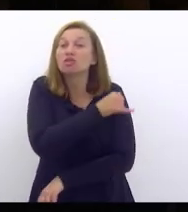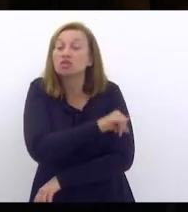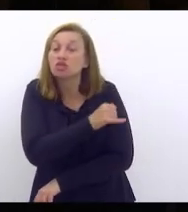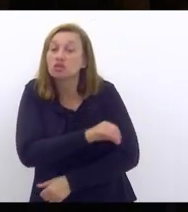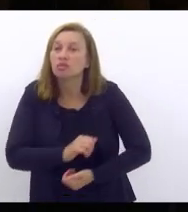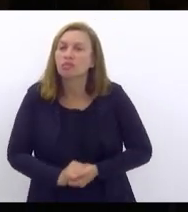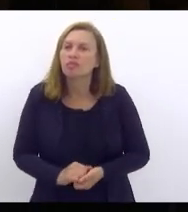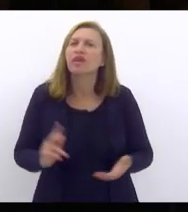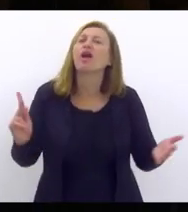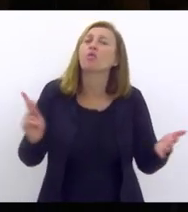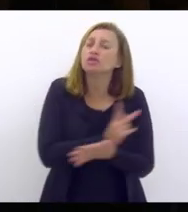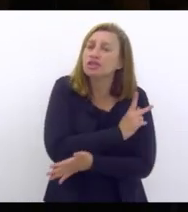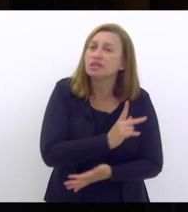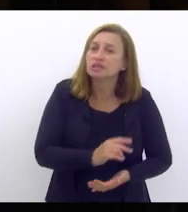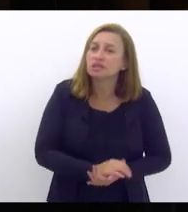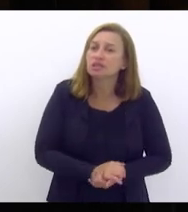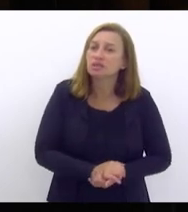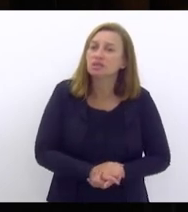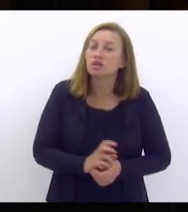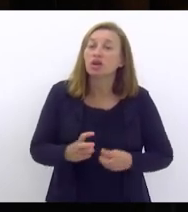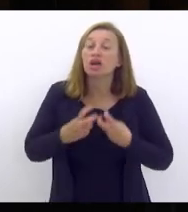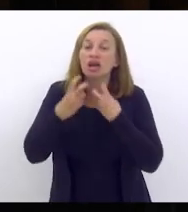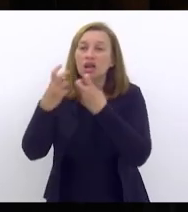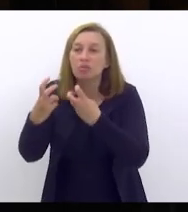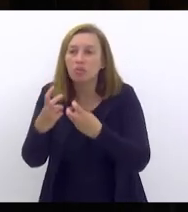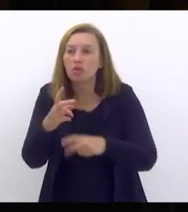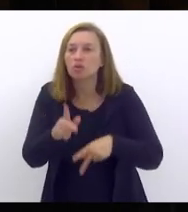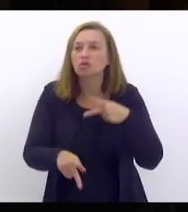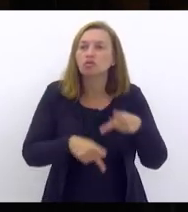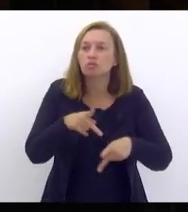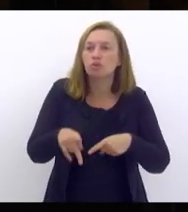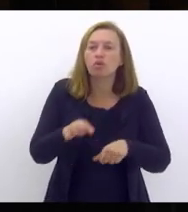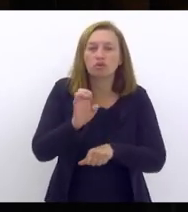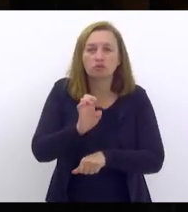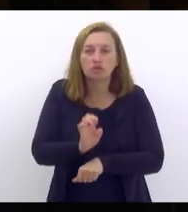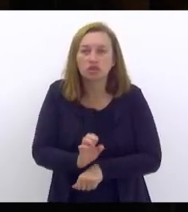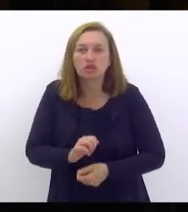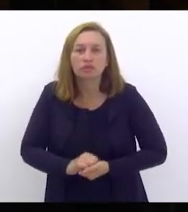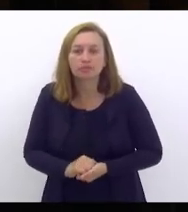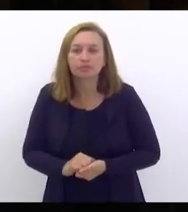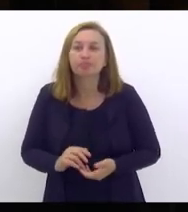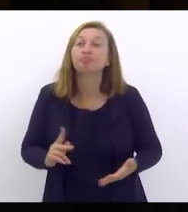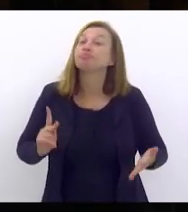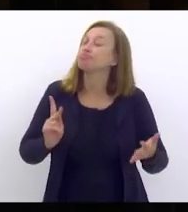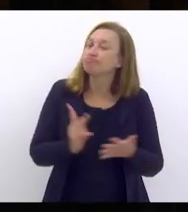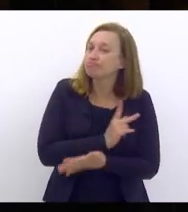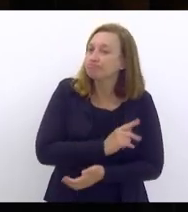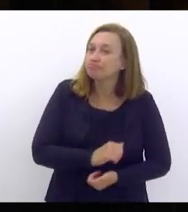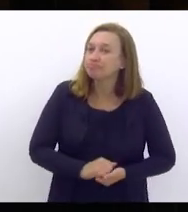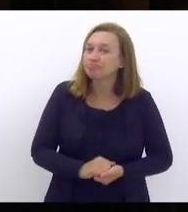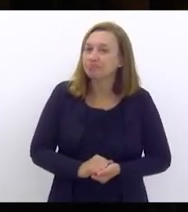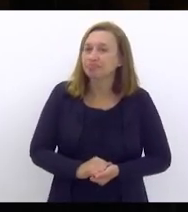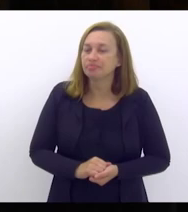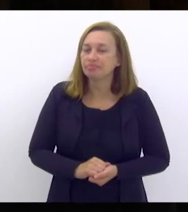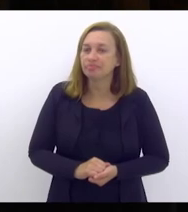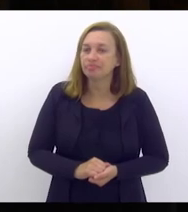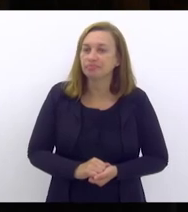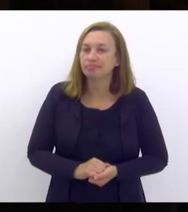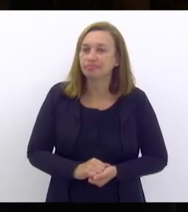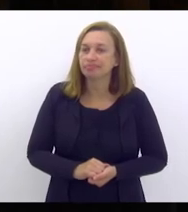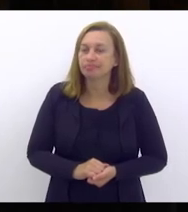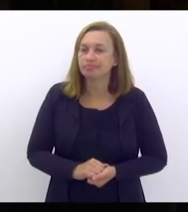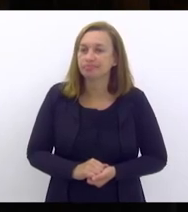que acontecesse, por clamor popular desse estado, que acontecesse a